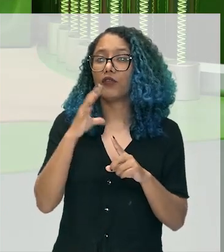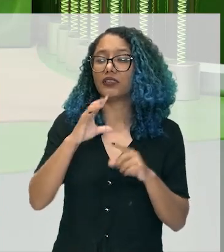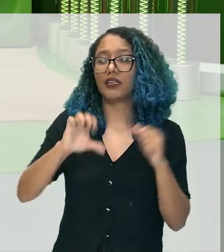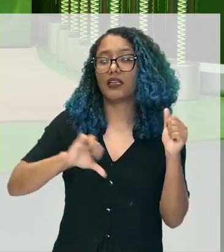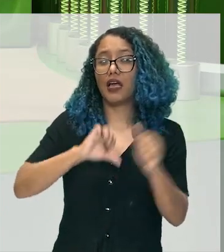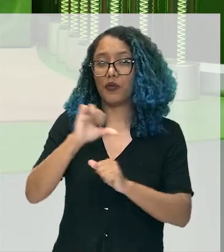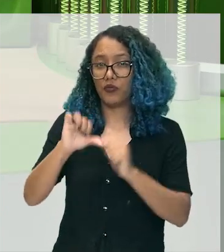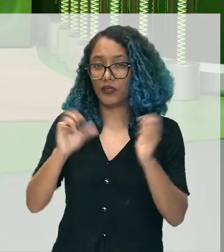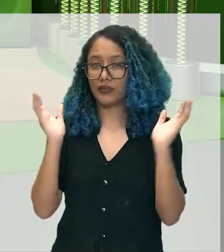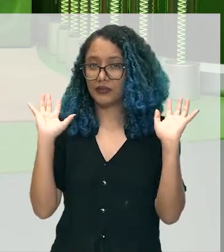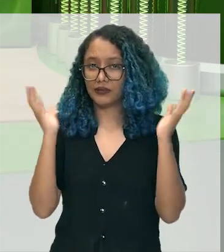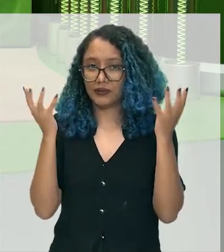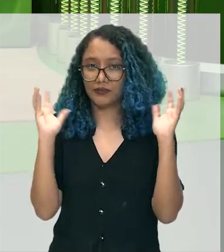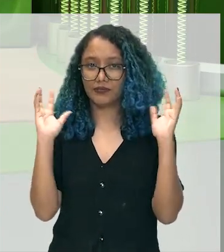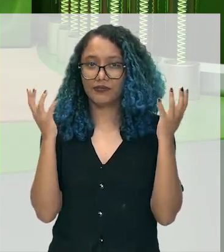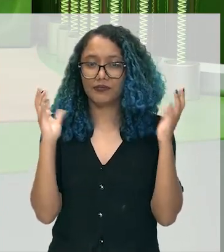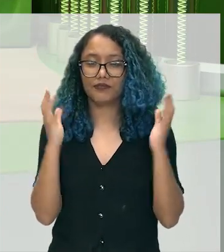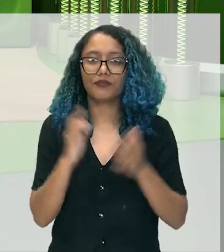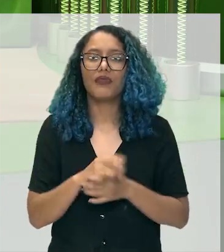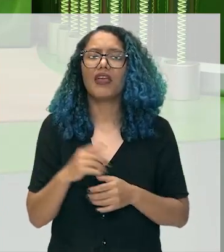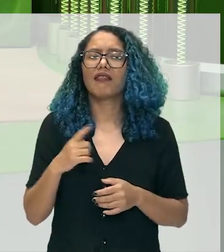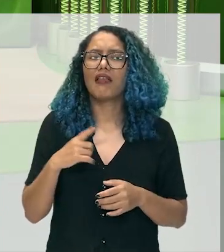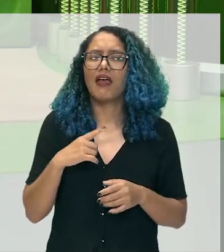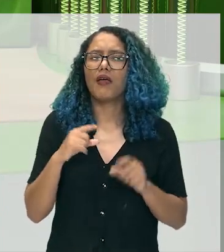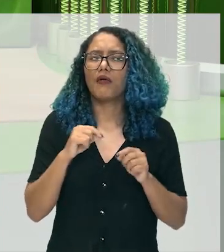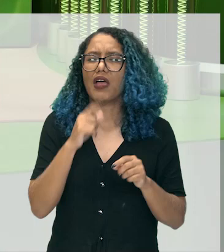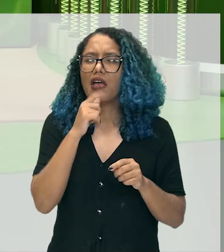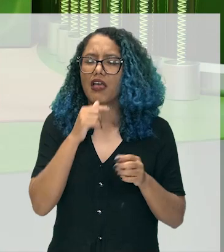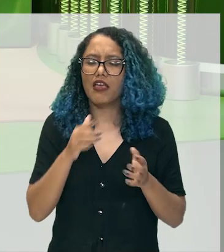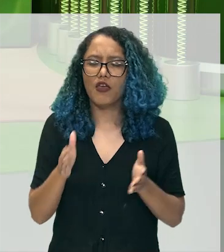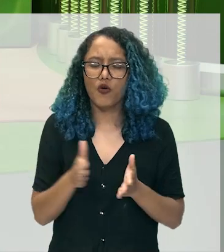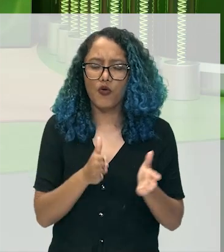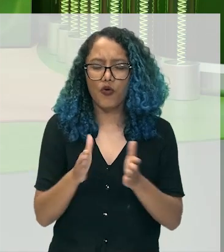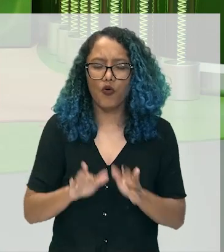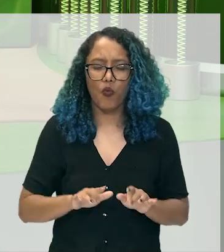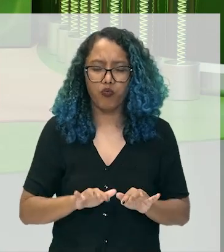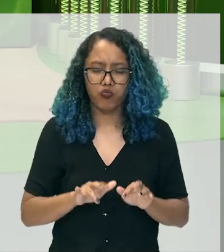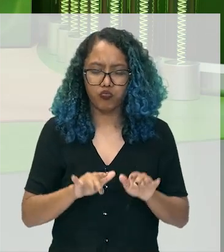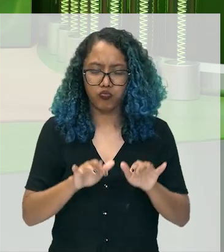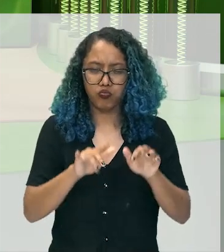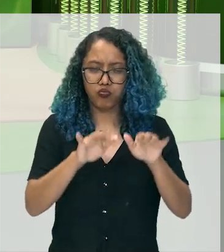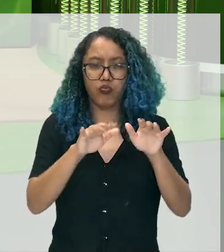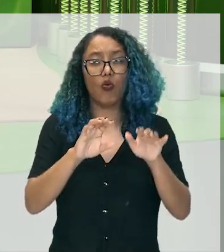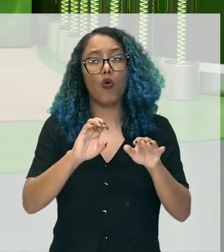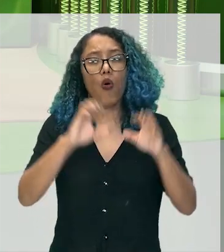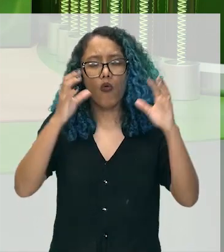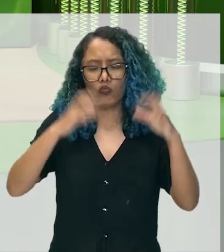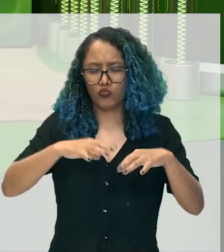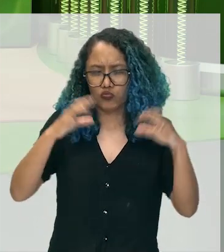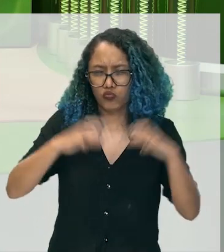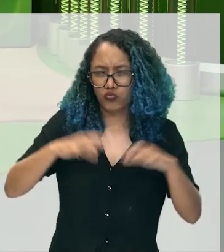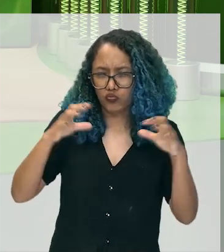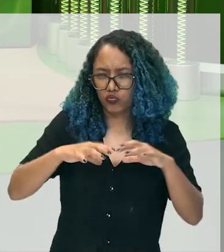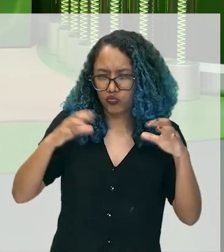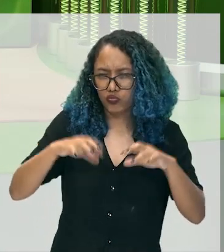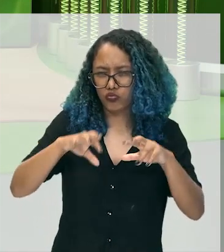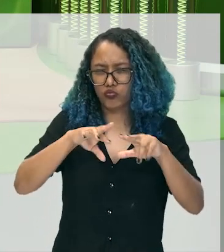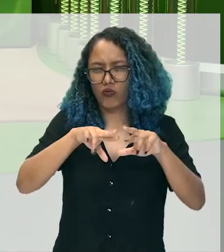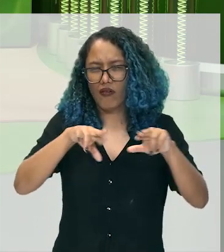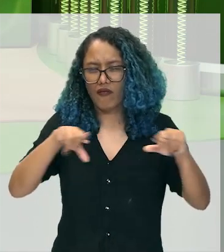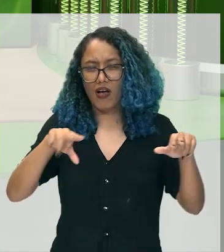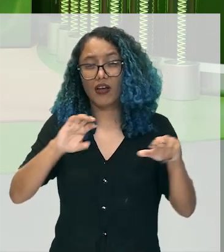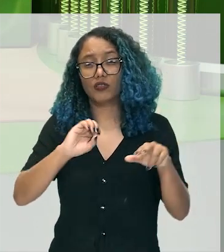climáticas, né? Então, nós tivemos rios que transbordaram, excessos de chuva, ou também